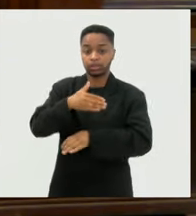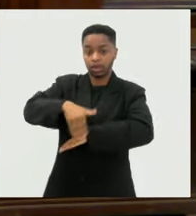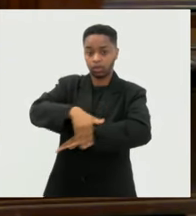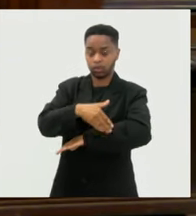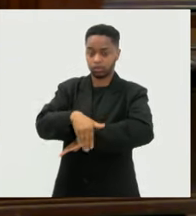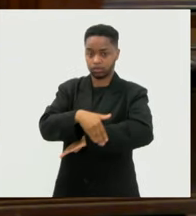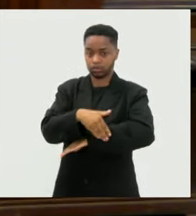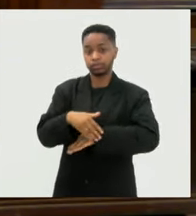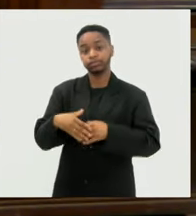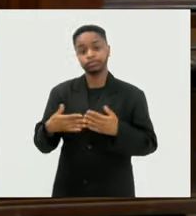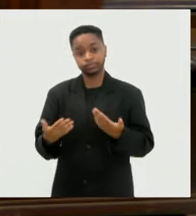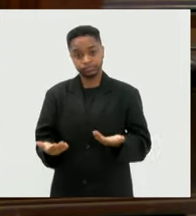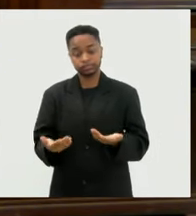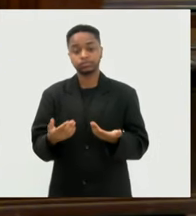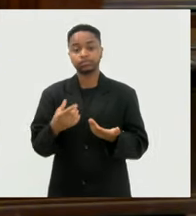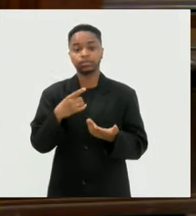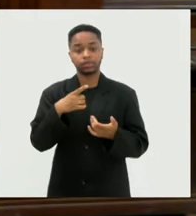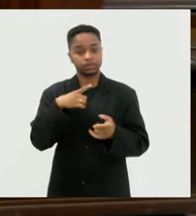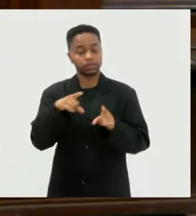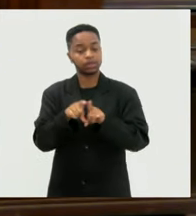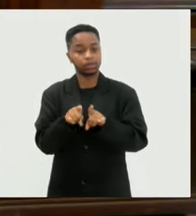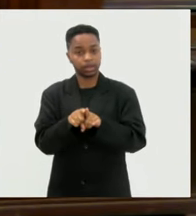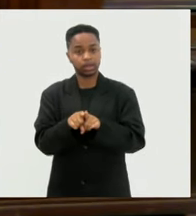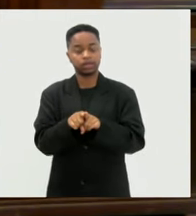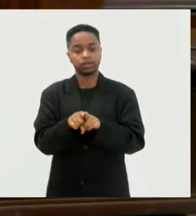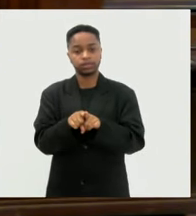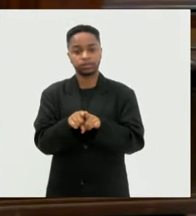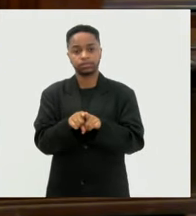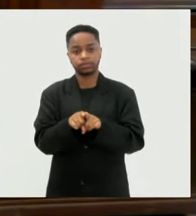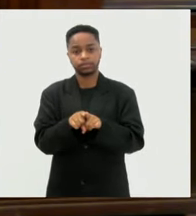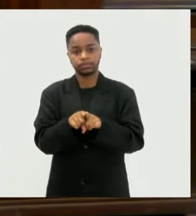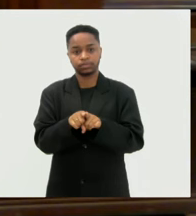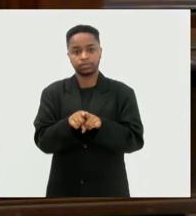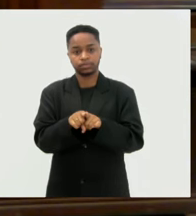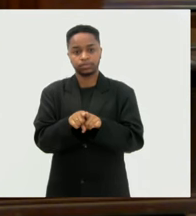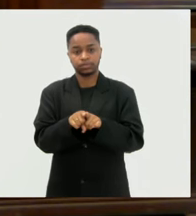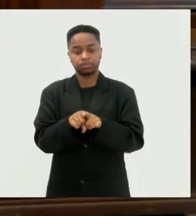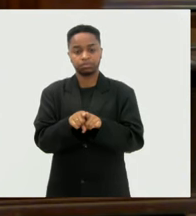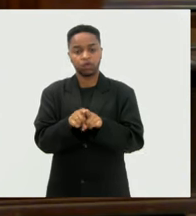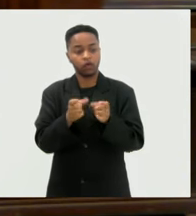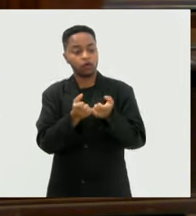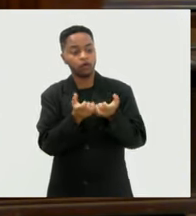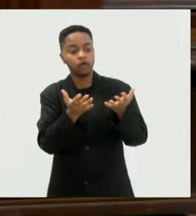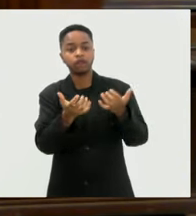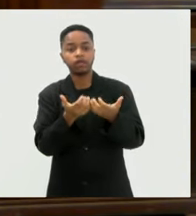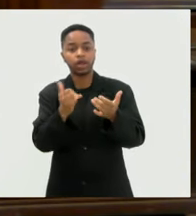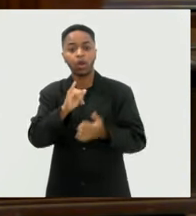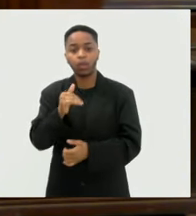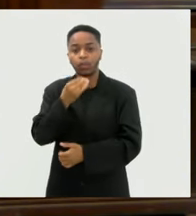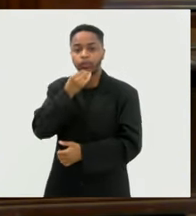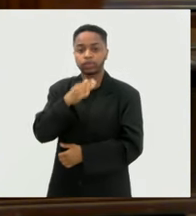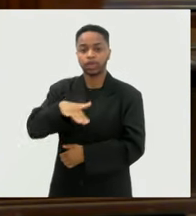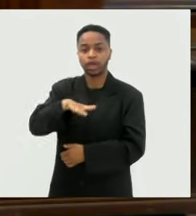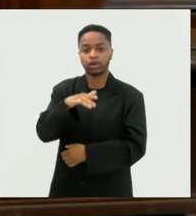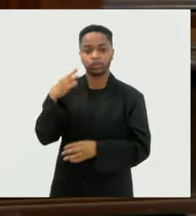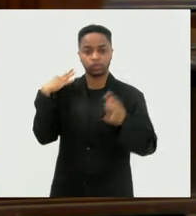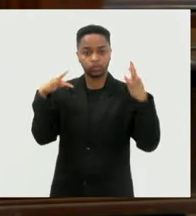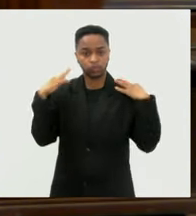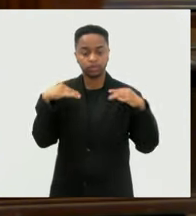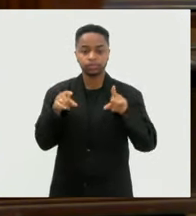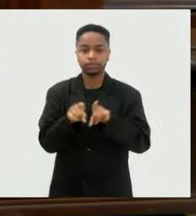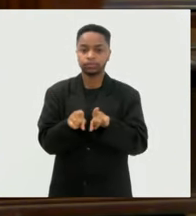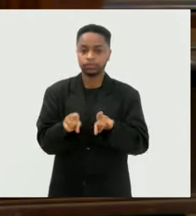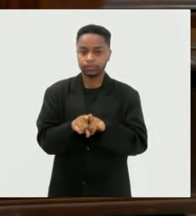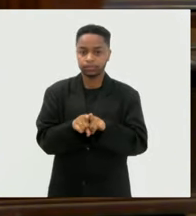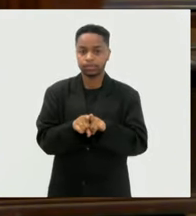E é uma fonte inesgotável para o turismo, que seguramente também faz